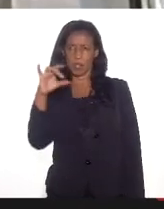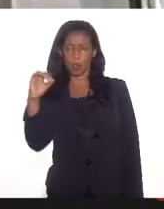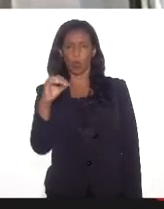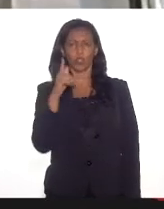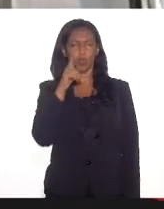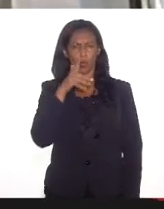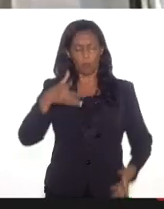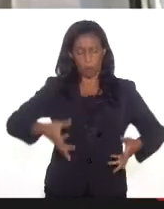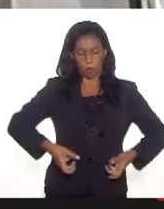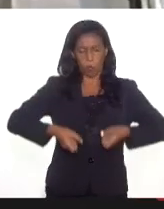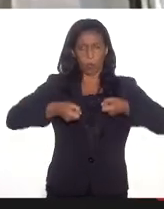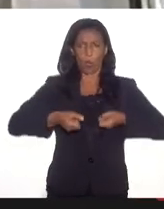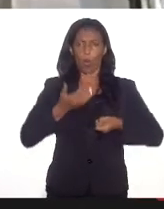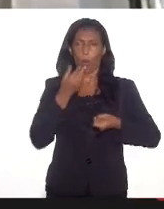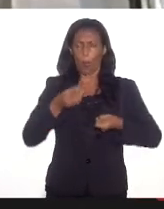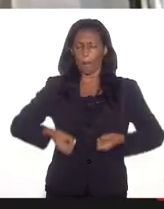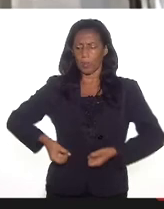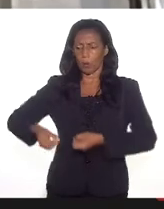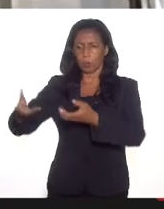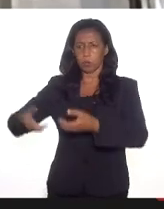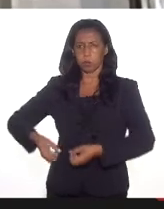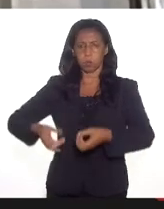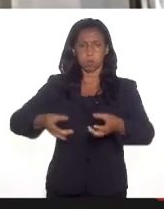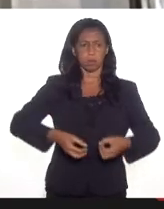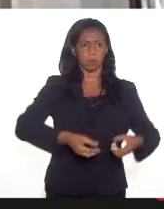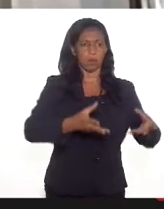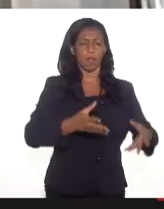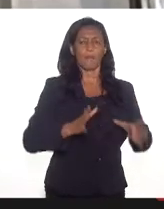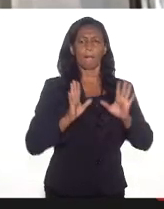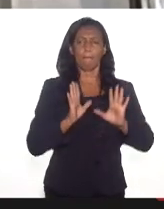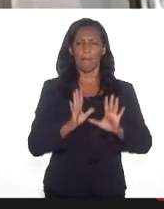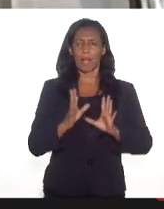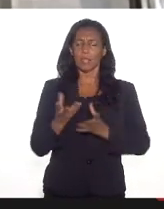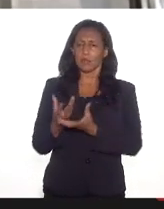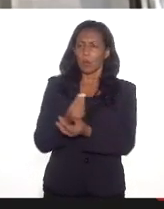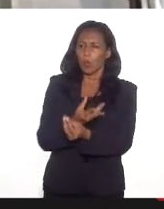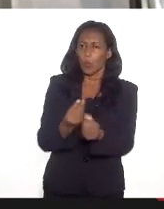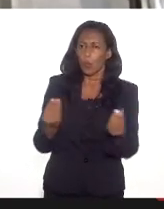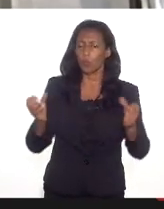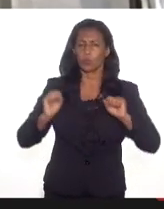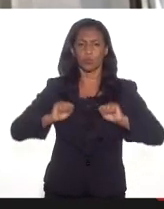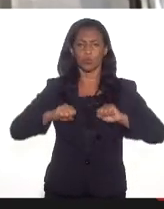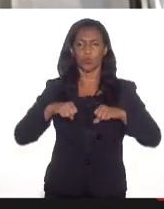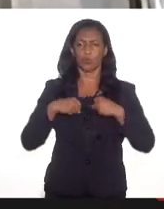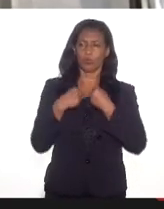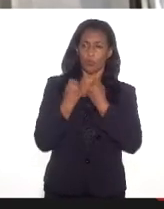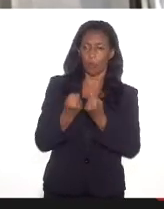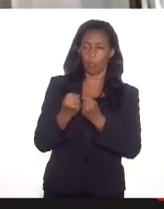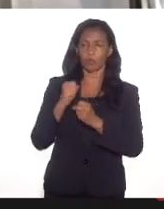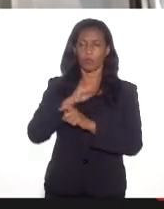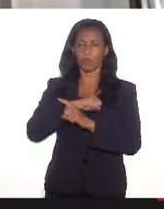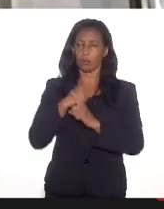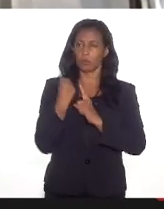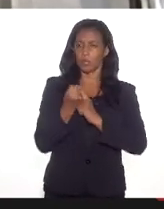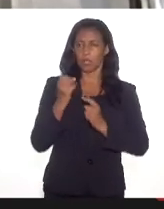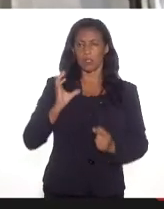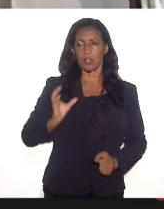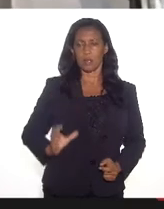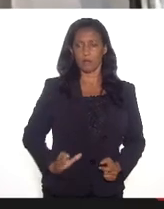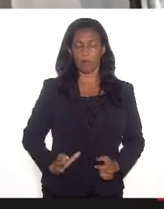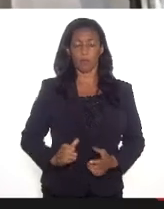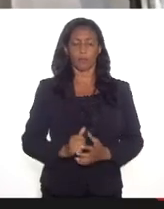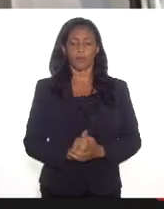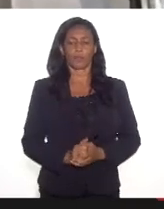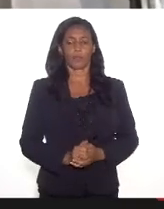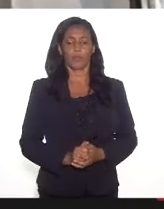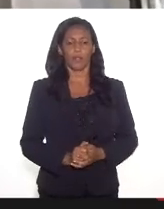cestas mas veja são muitas forças muitos esforços da sociedade civil para